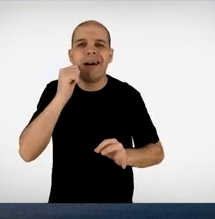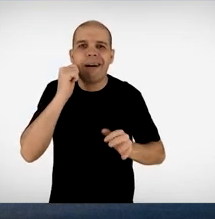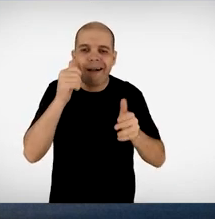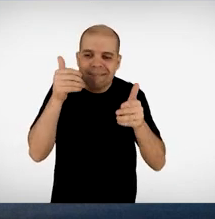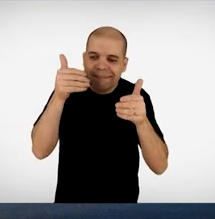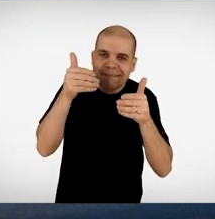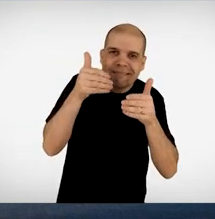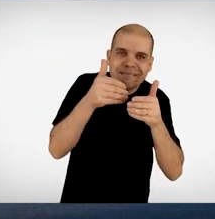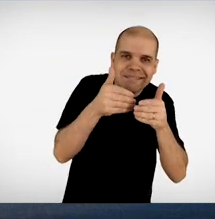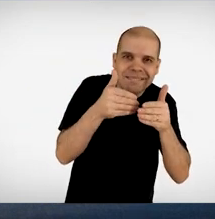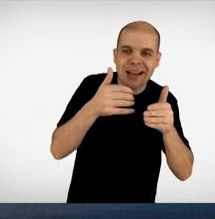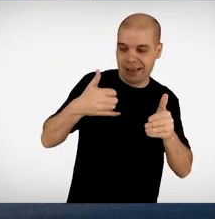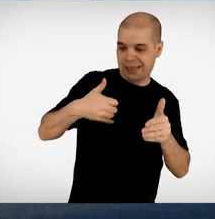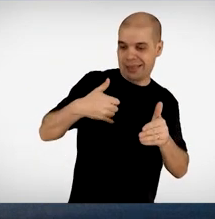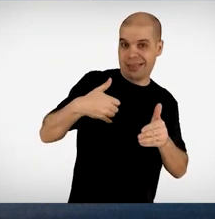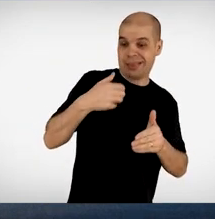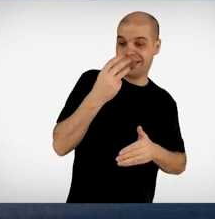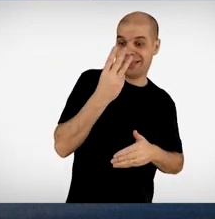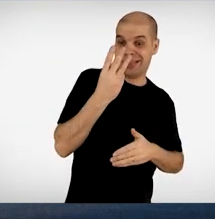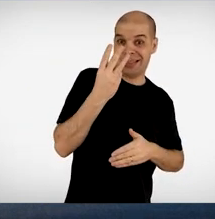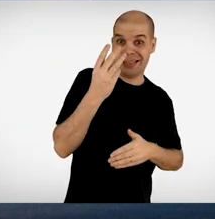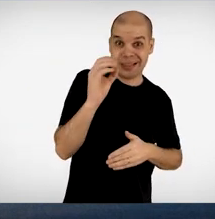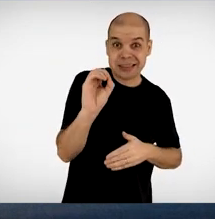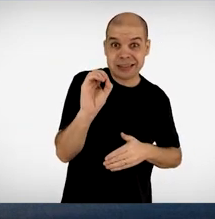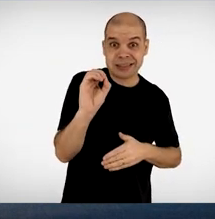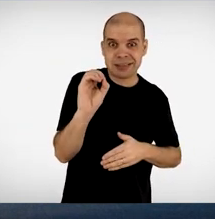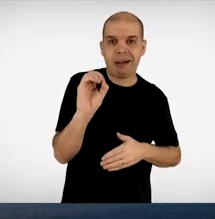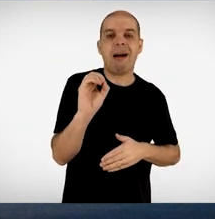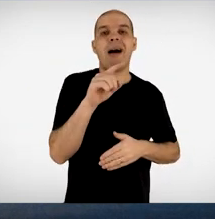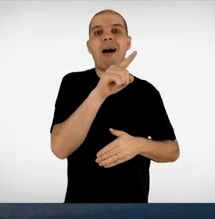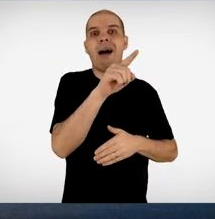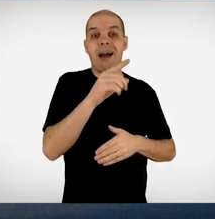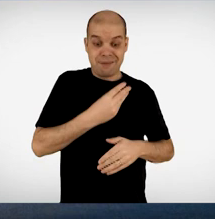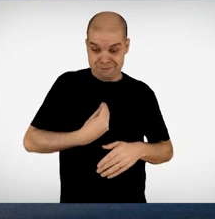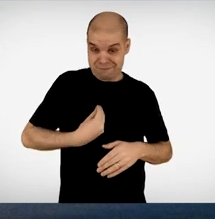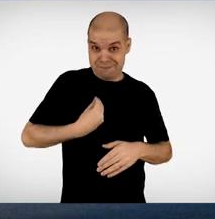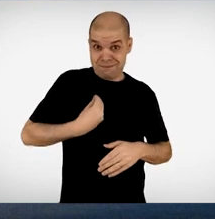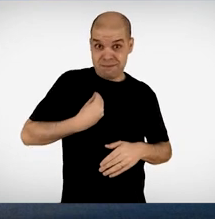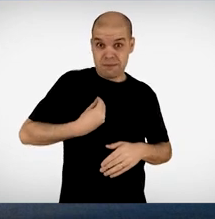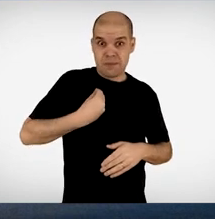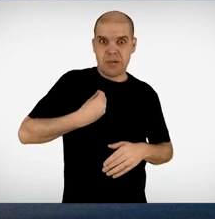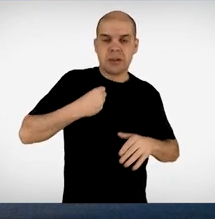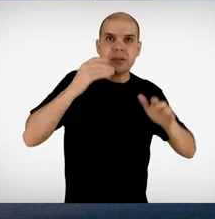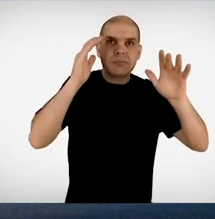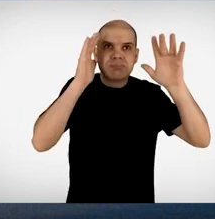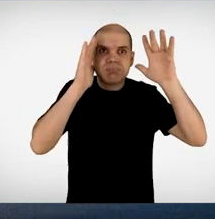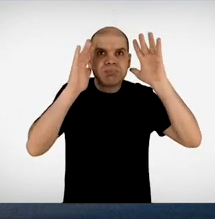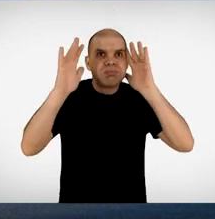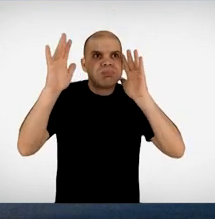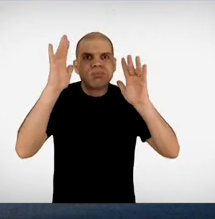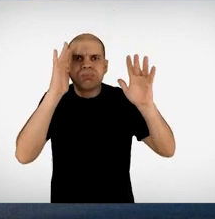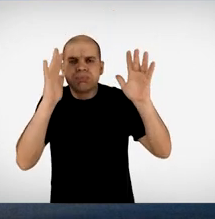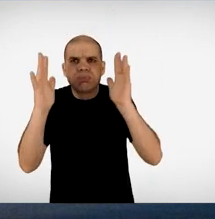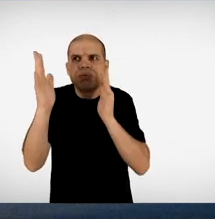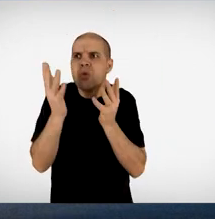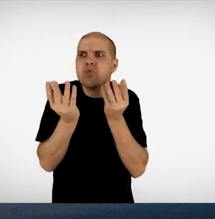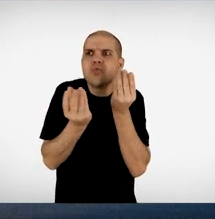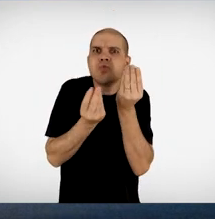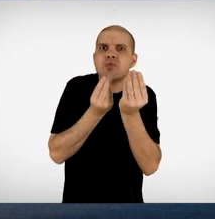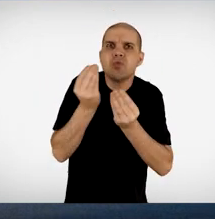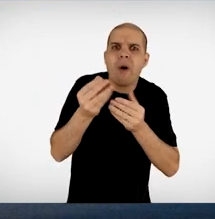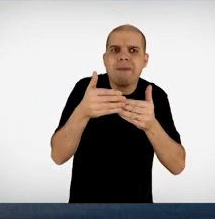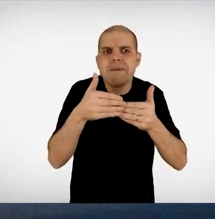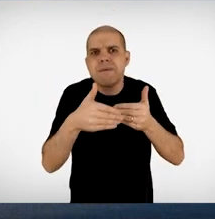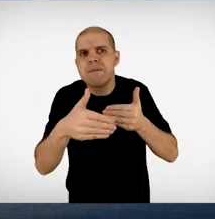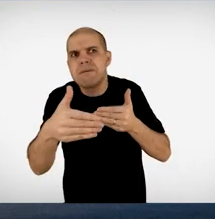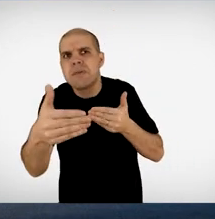prestes a fazer 30 anos e compara a vida dela na atualidade, né, repleta